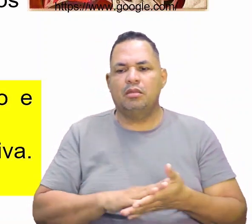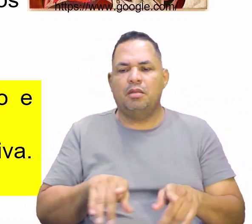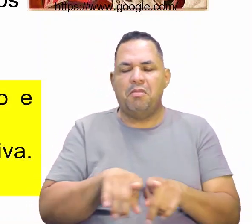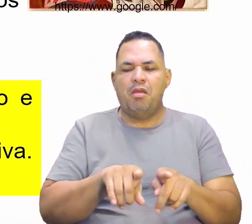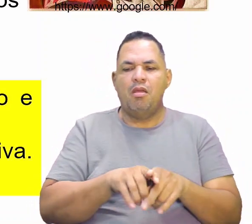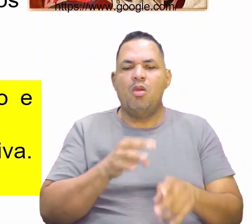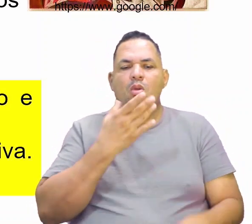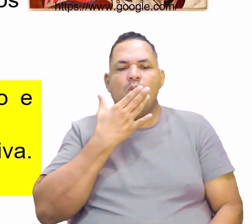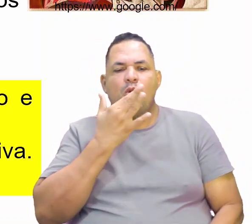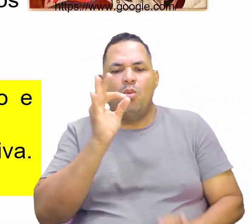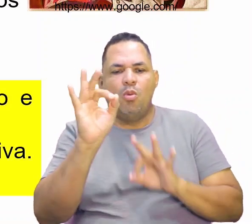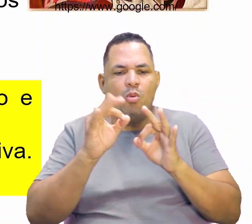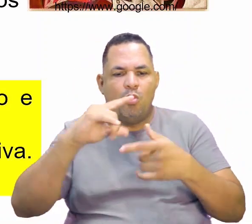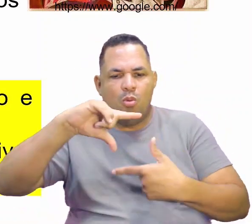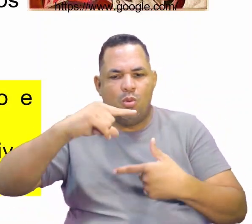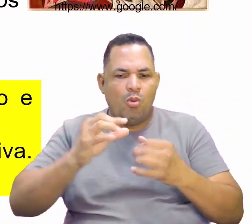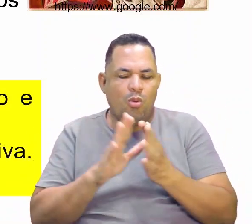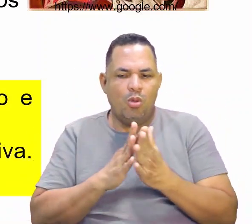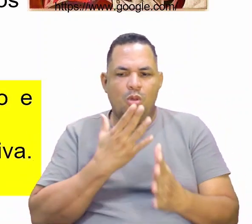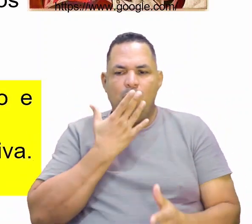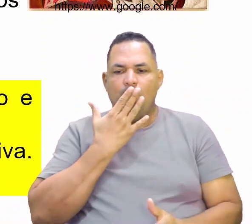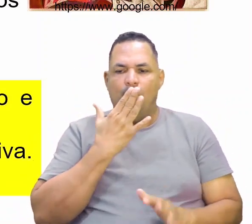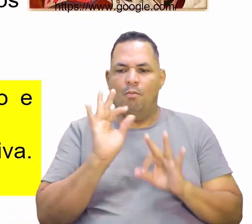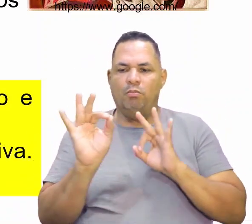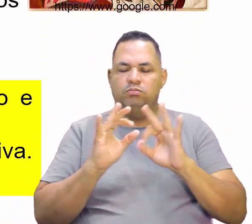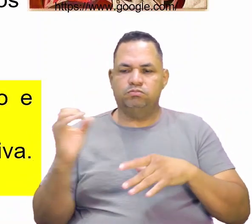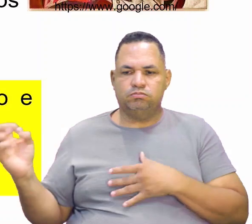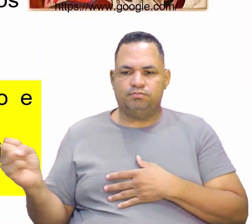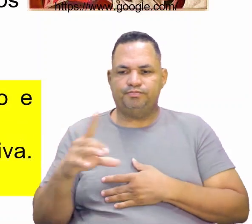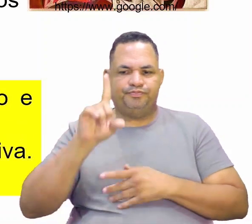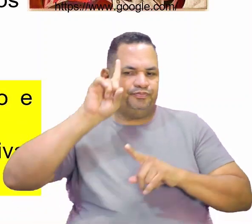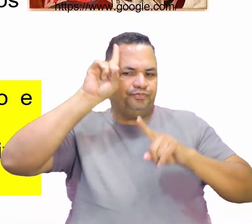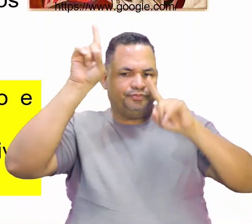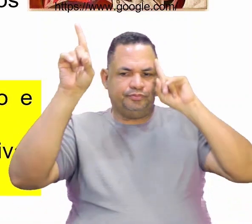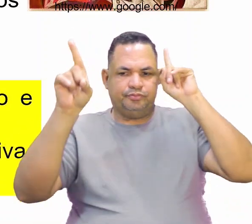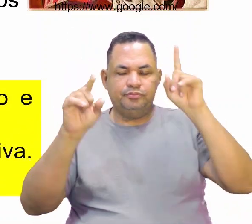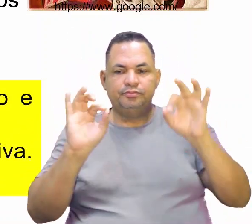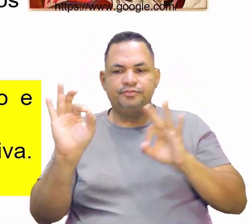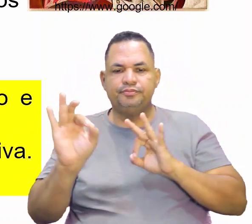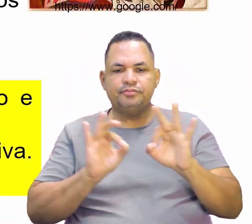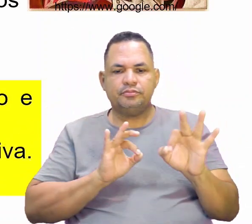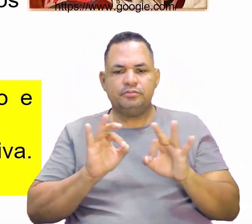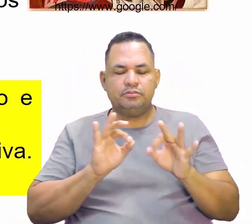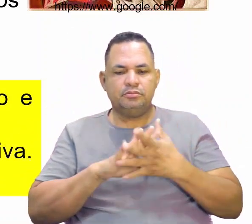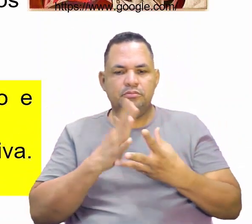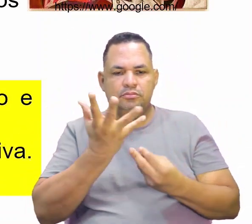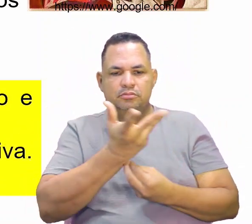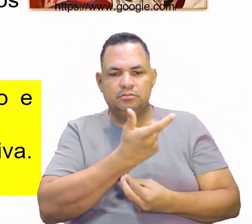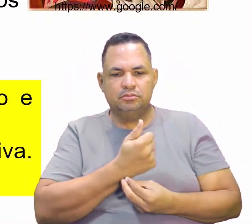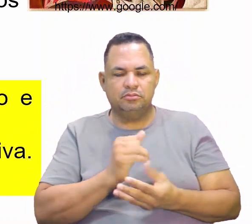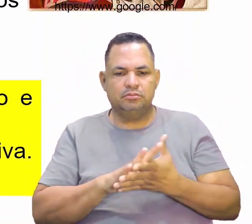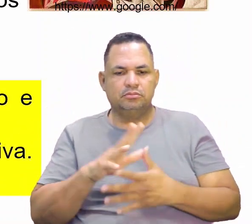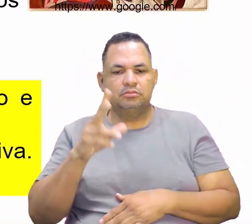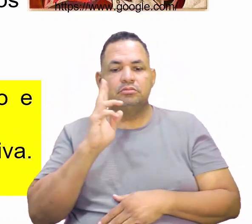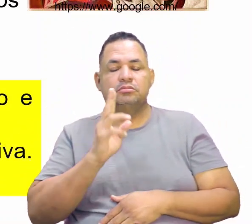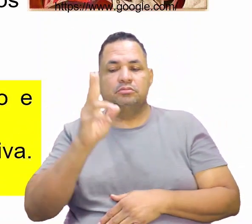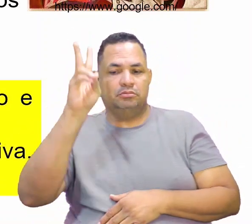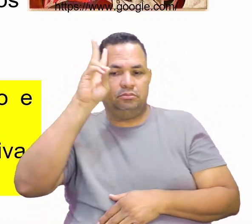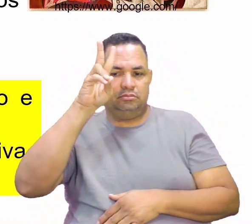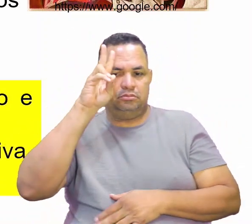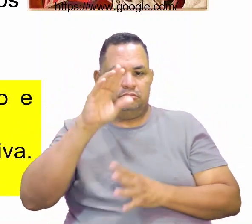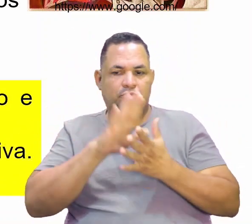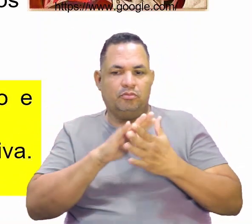formas geométricas, cores, dando uma nova ideia aí para o que era chamado de arte, sempre lembrando